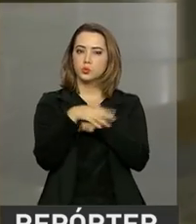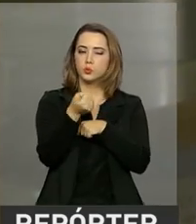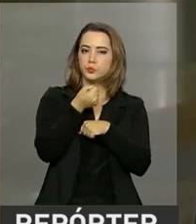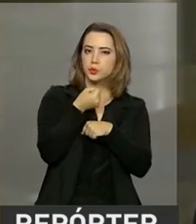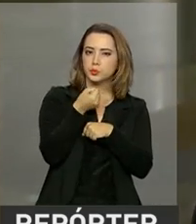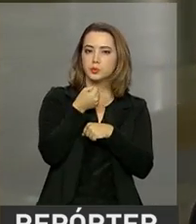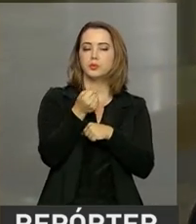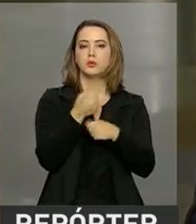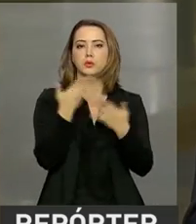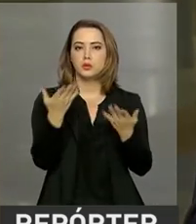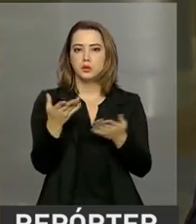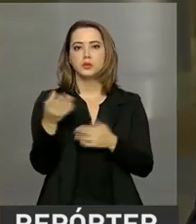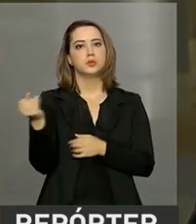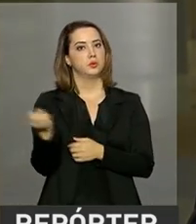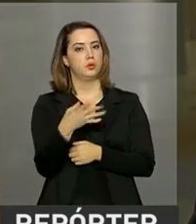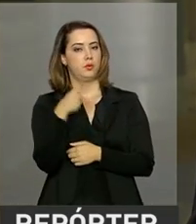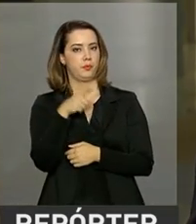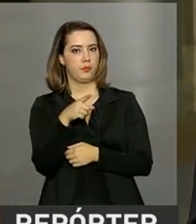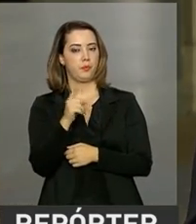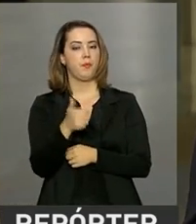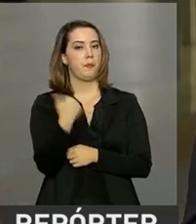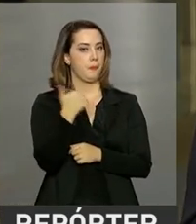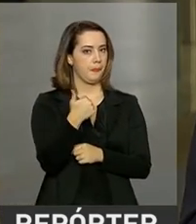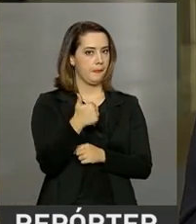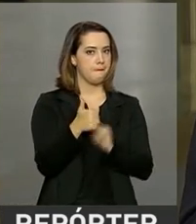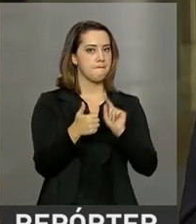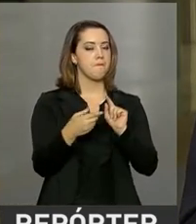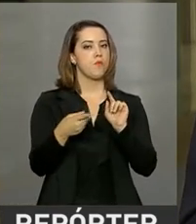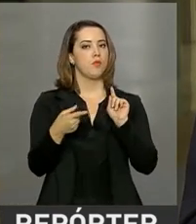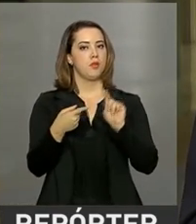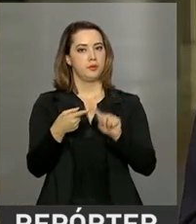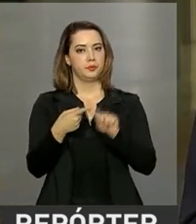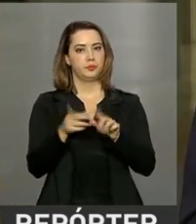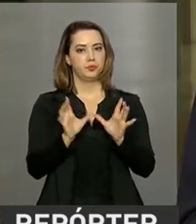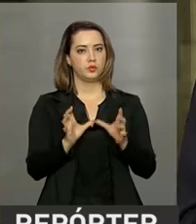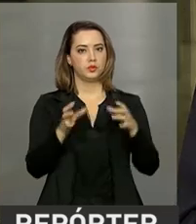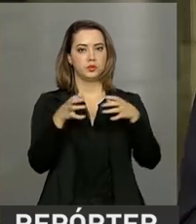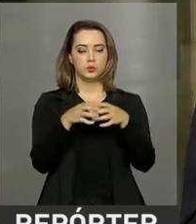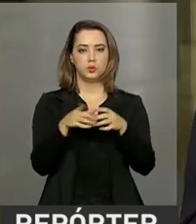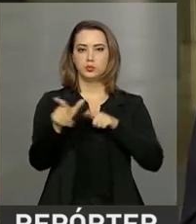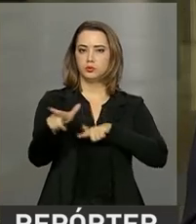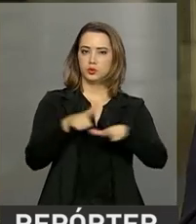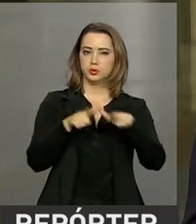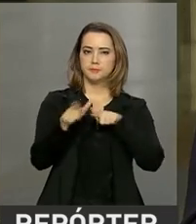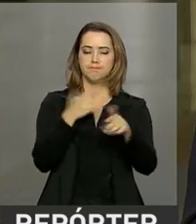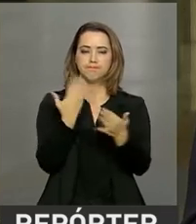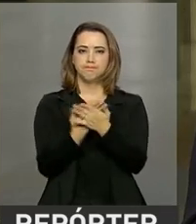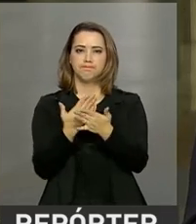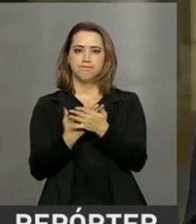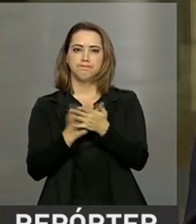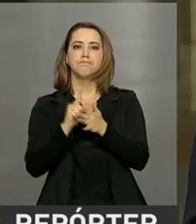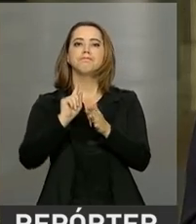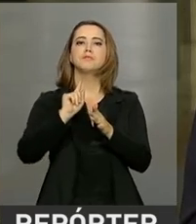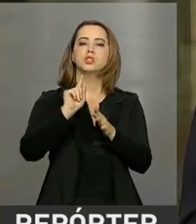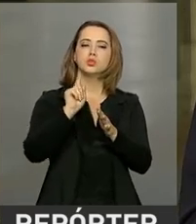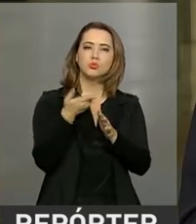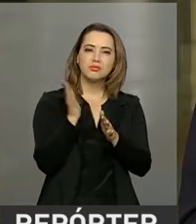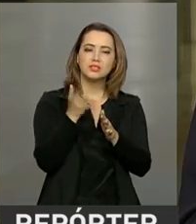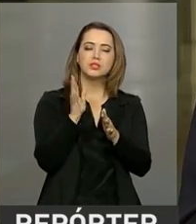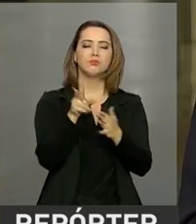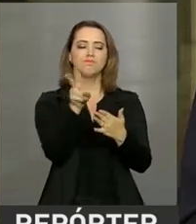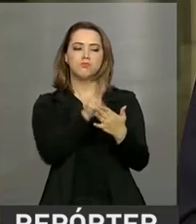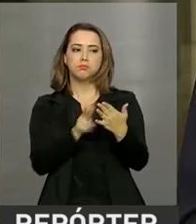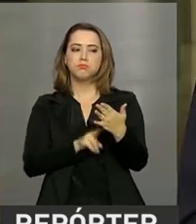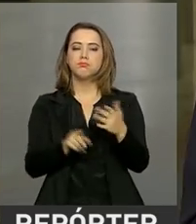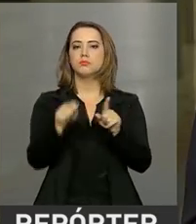novidades dessa reunião a primeira é que o grupo de trabalho que estava estudando a reforma da Previdência Social desde o